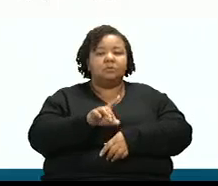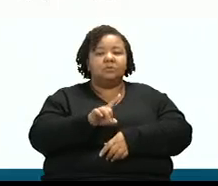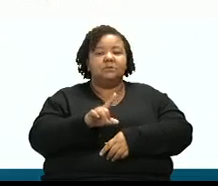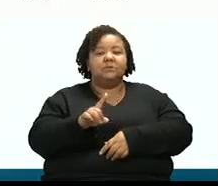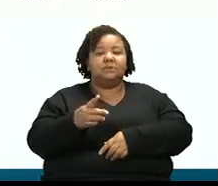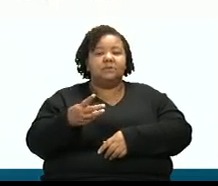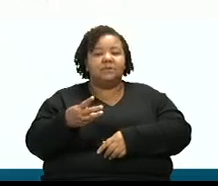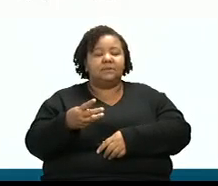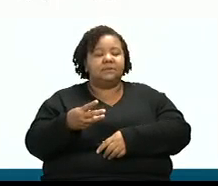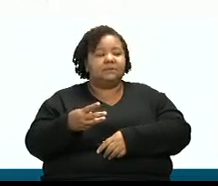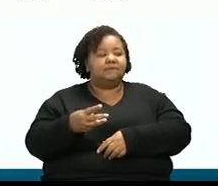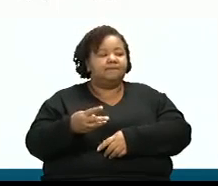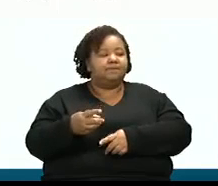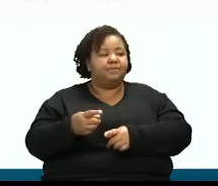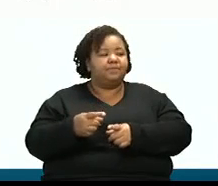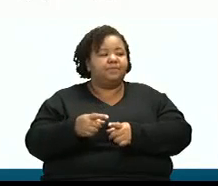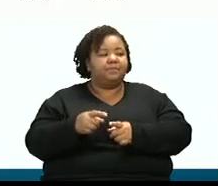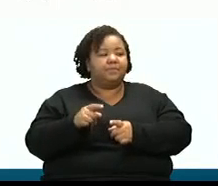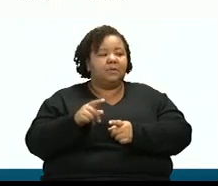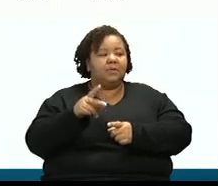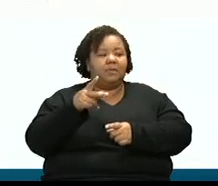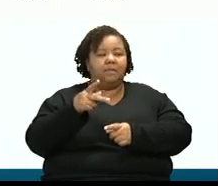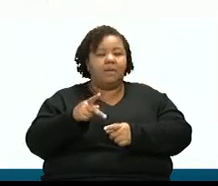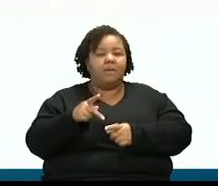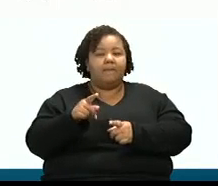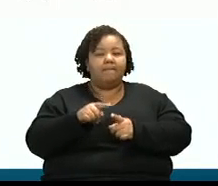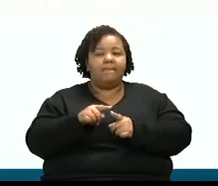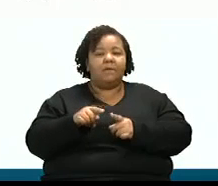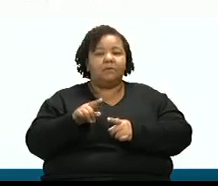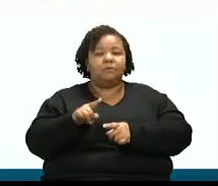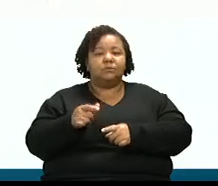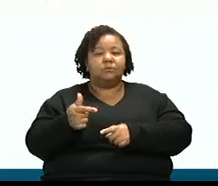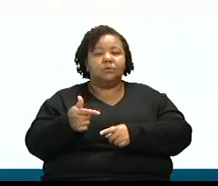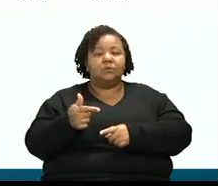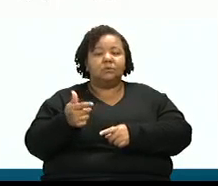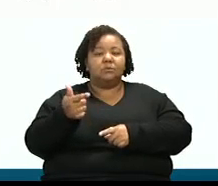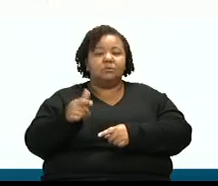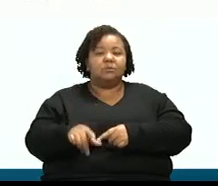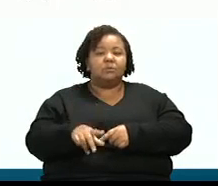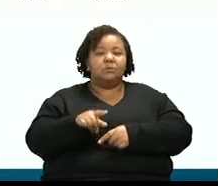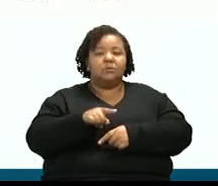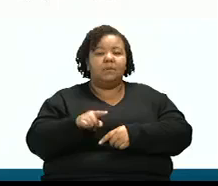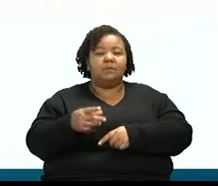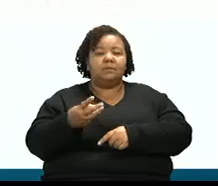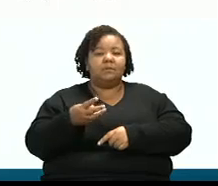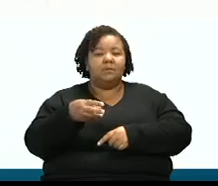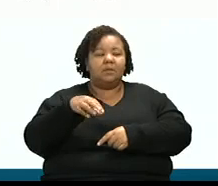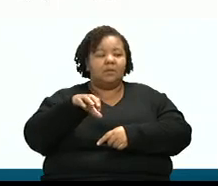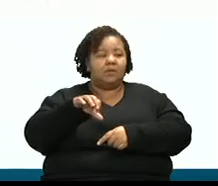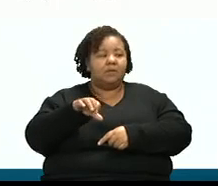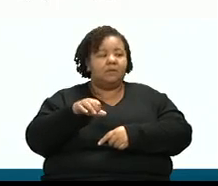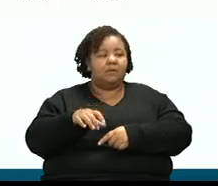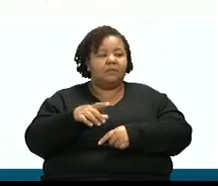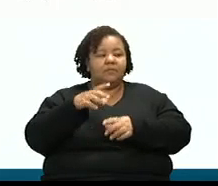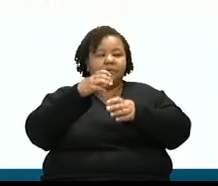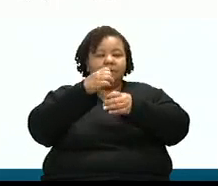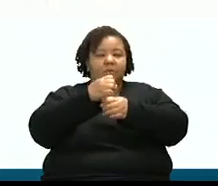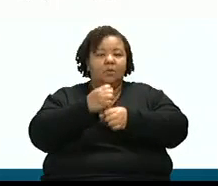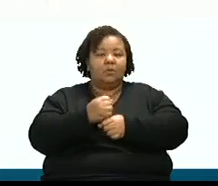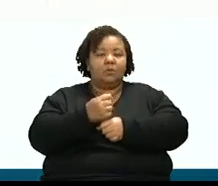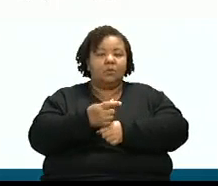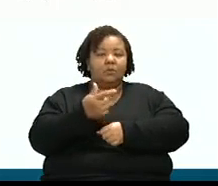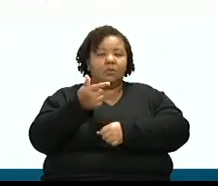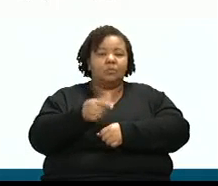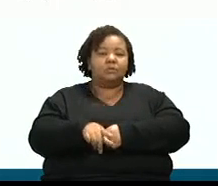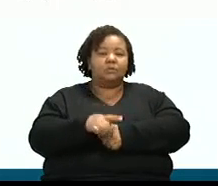113. Quando eu aplico p em menos 1, 2, eu obtenho menos 39. Quando eu calculo a diferença,